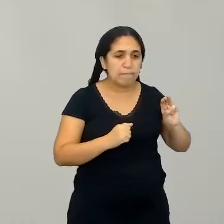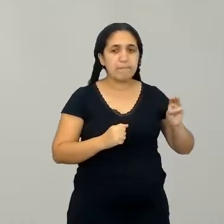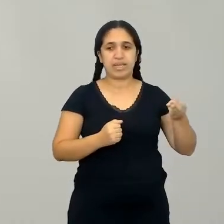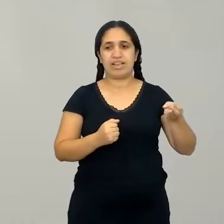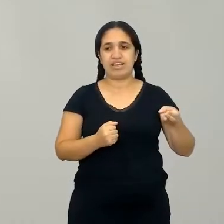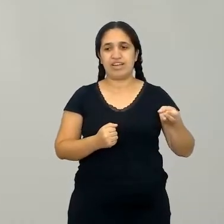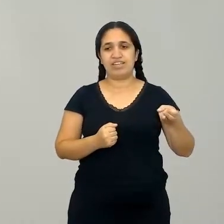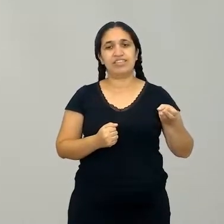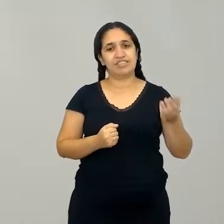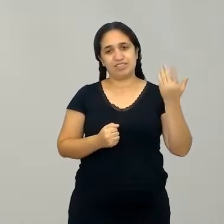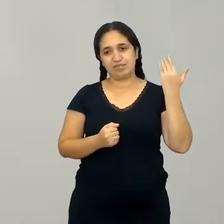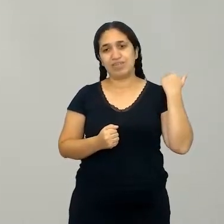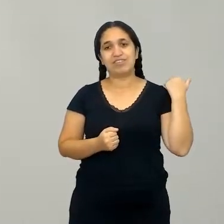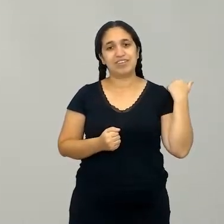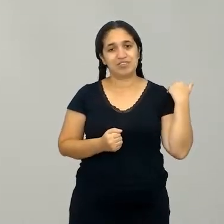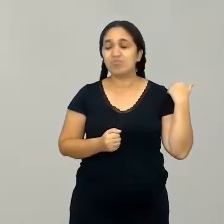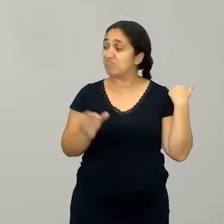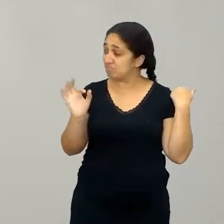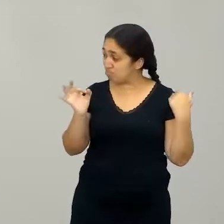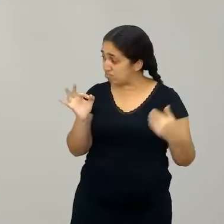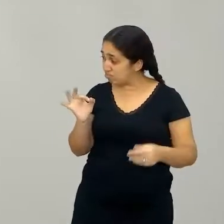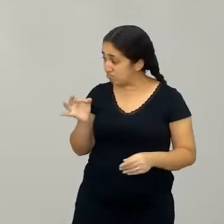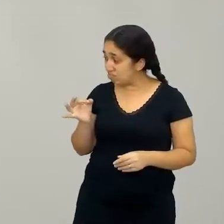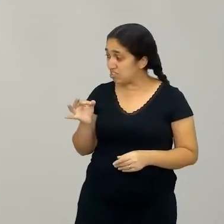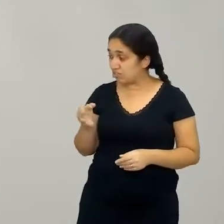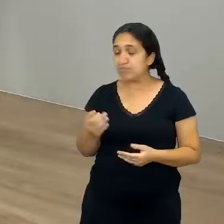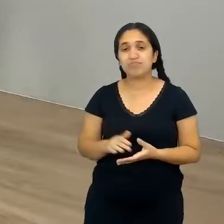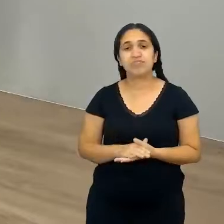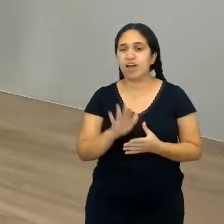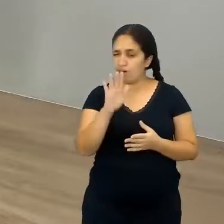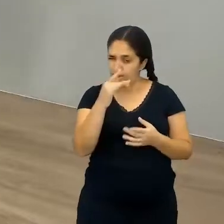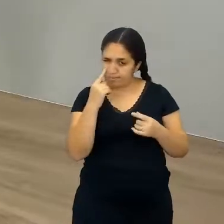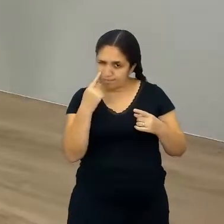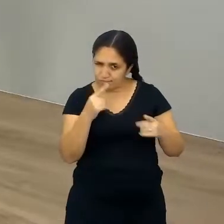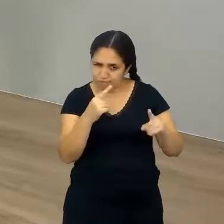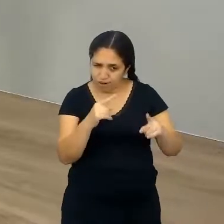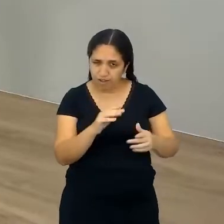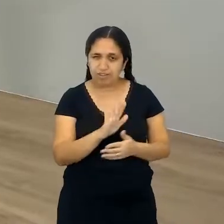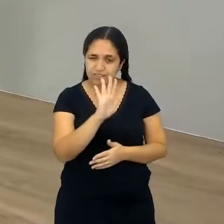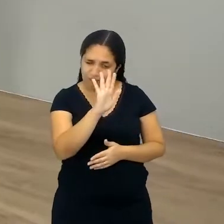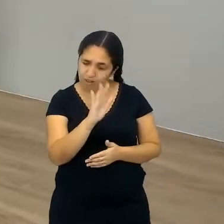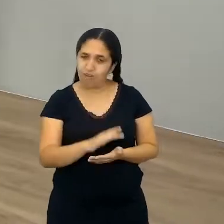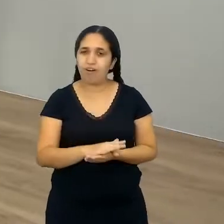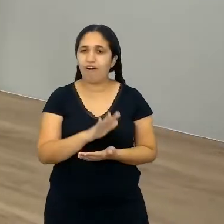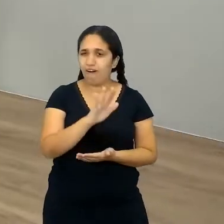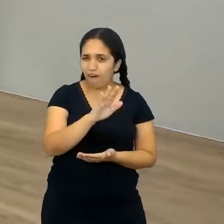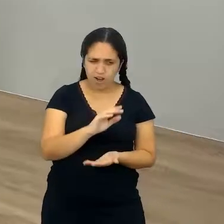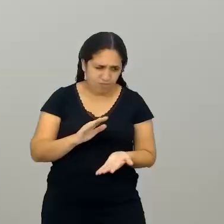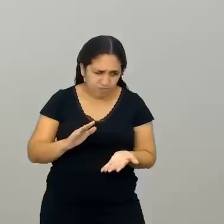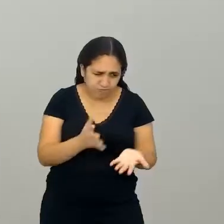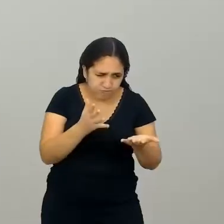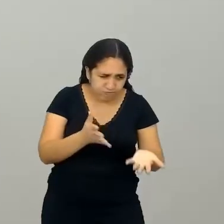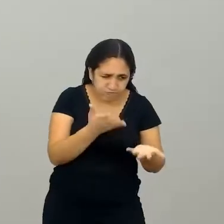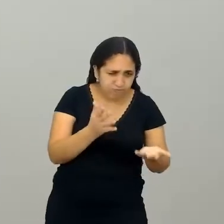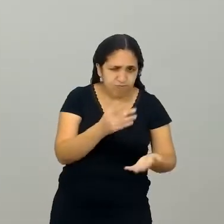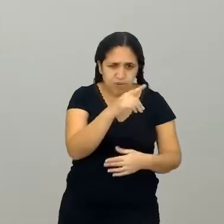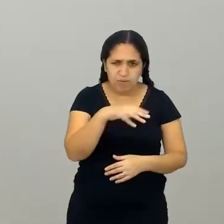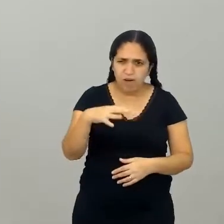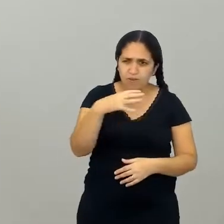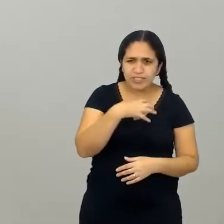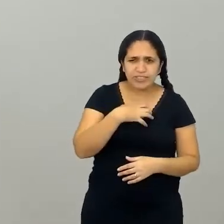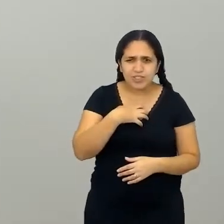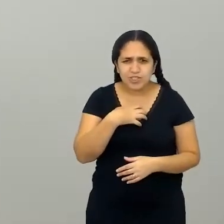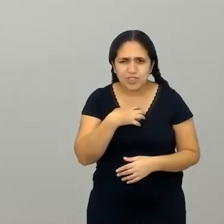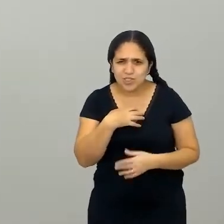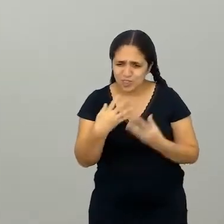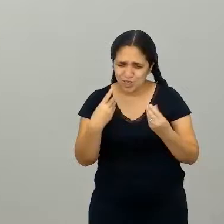predecesseram. Exatamente. E agora vem a provocação. É improviso, é raiz, é para você sentir o clima, como